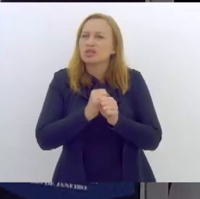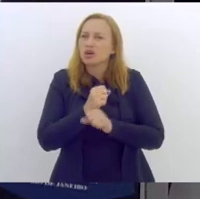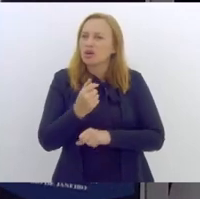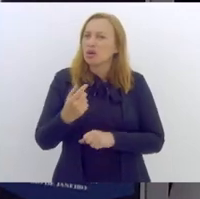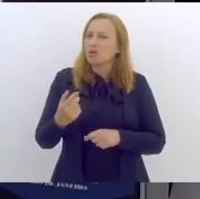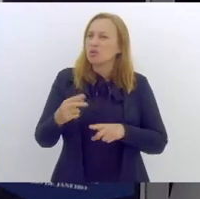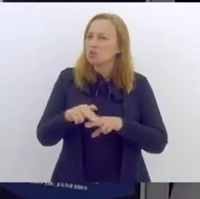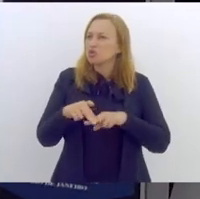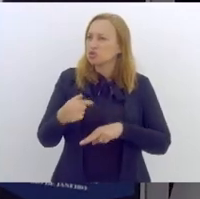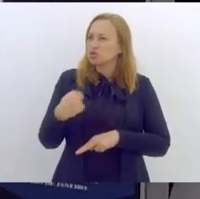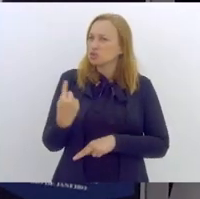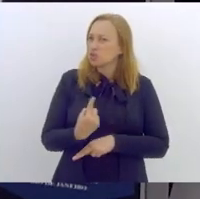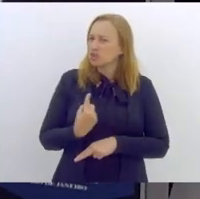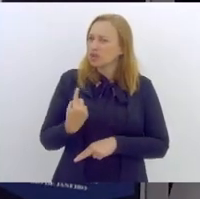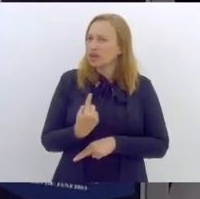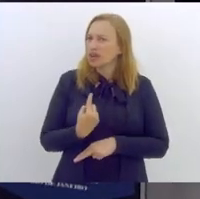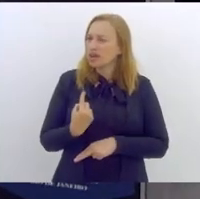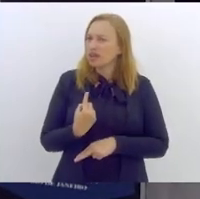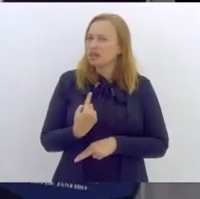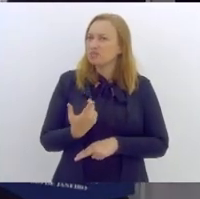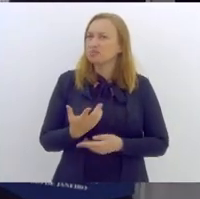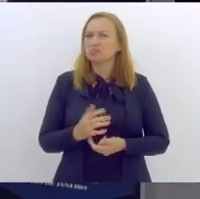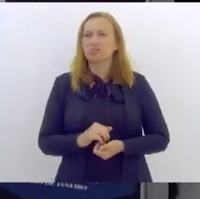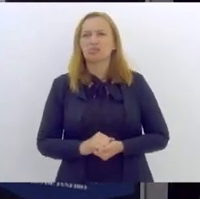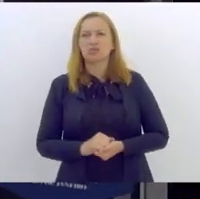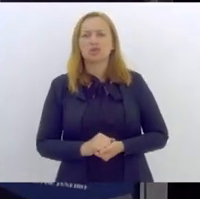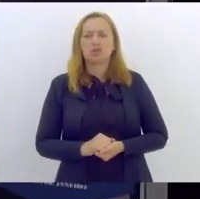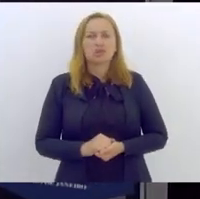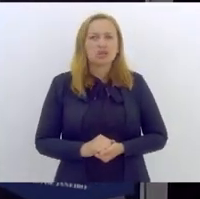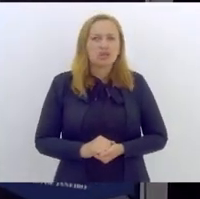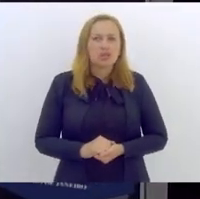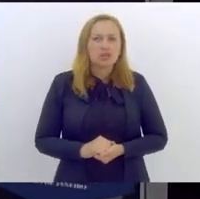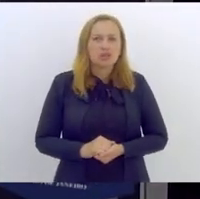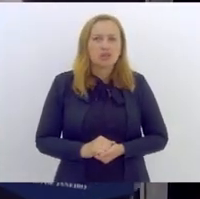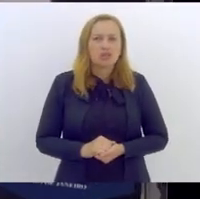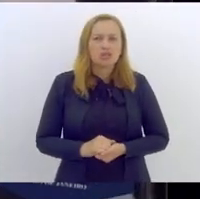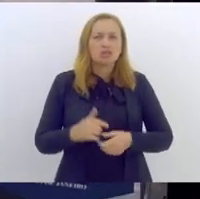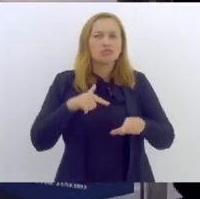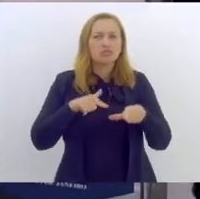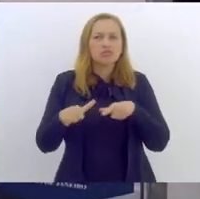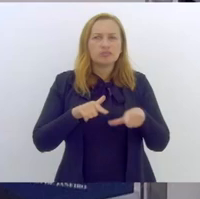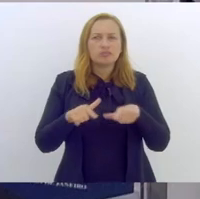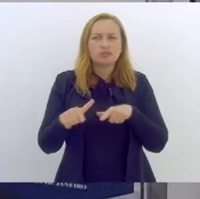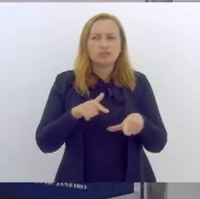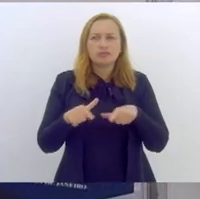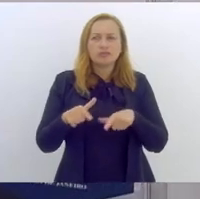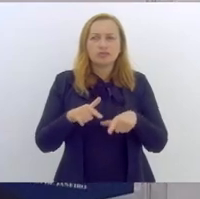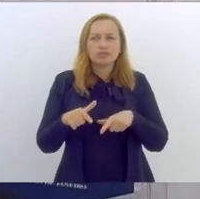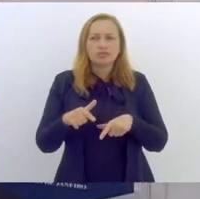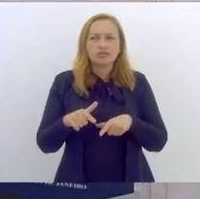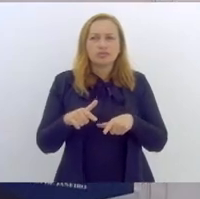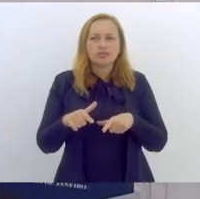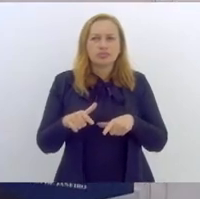nós por nós já teríamos trabalhando e